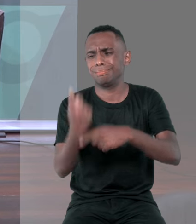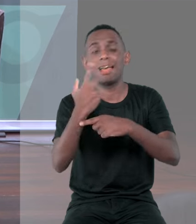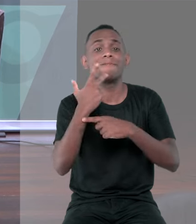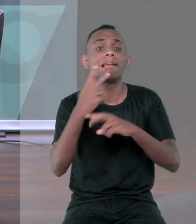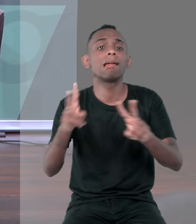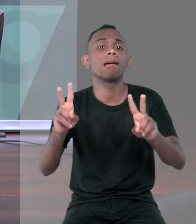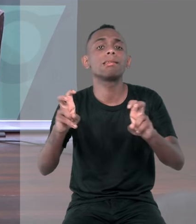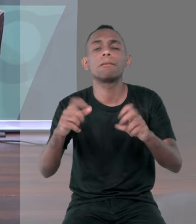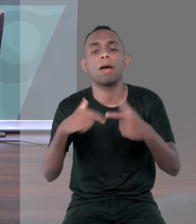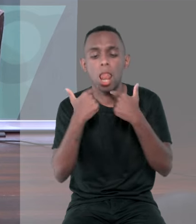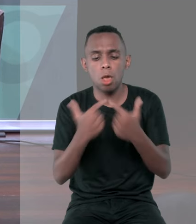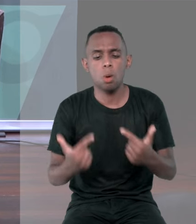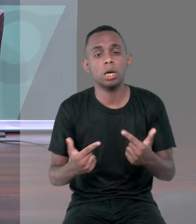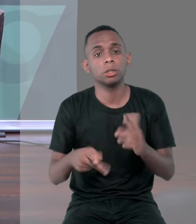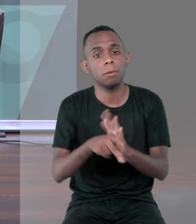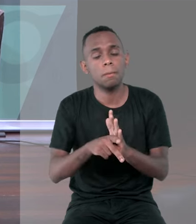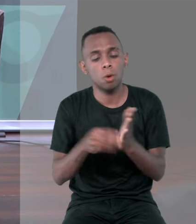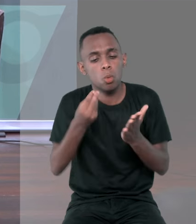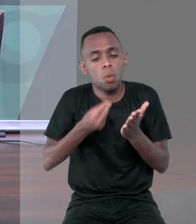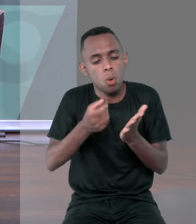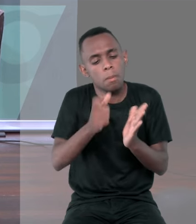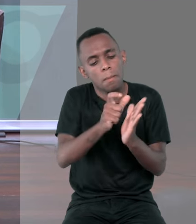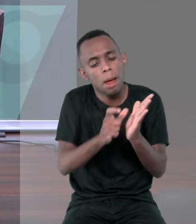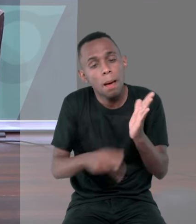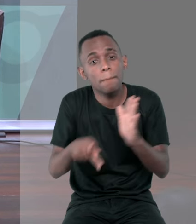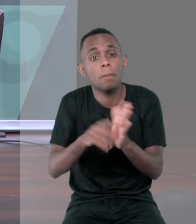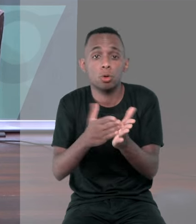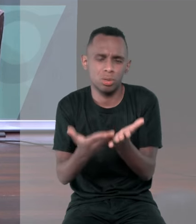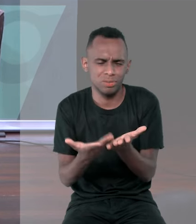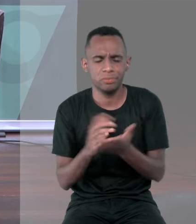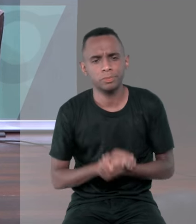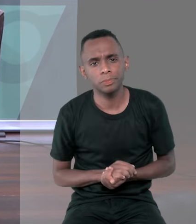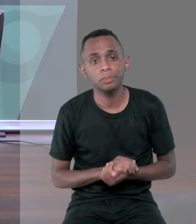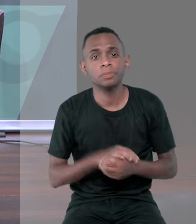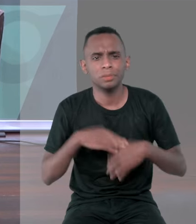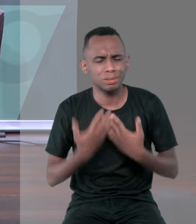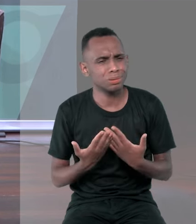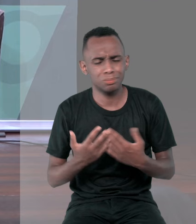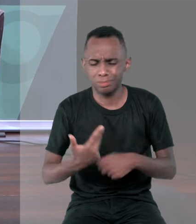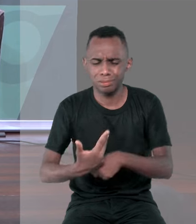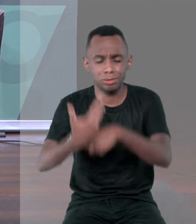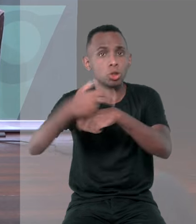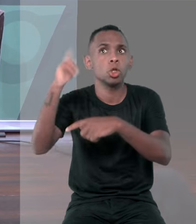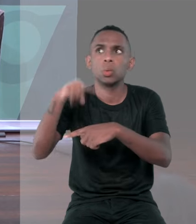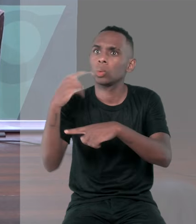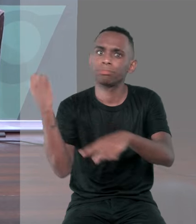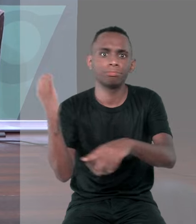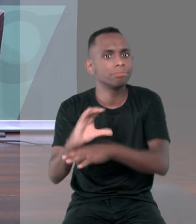falando sobre a linguagem do livro. Né? Esse vídeo, que nunca deveria ter sido